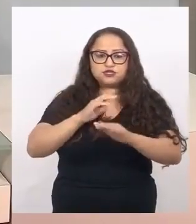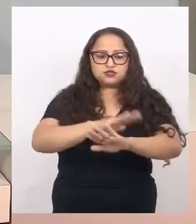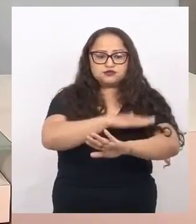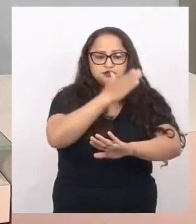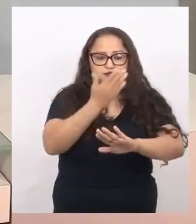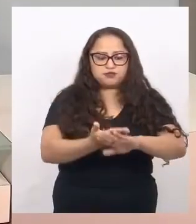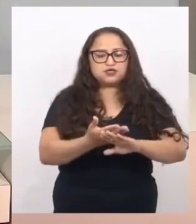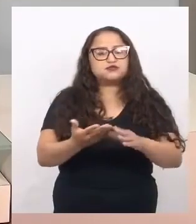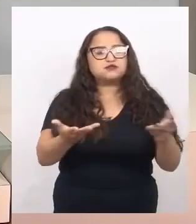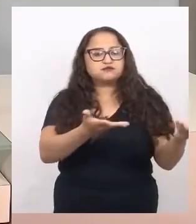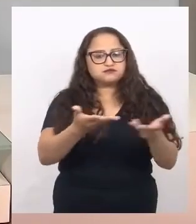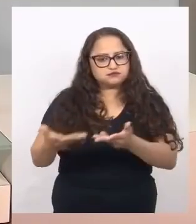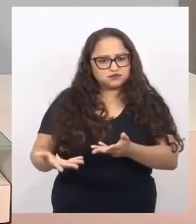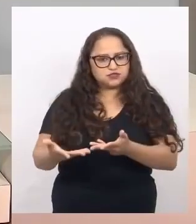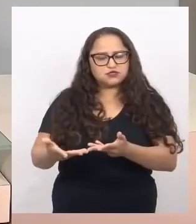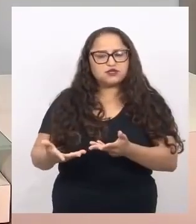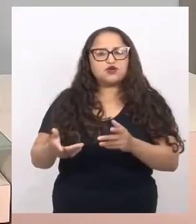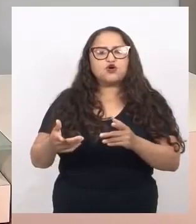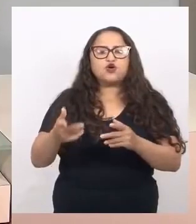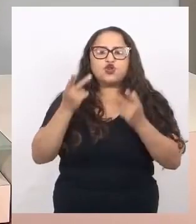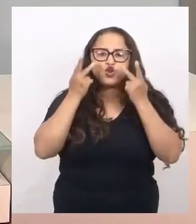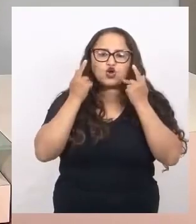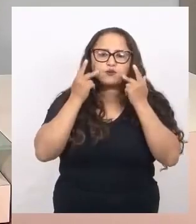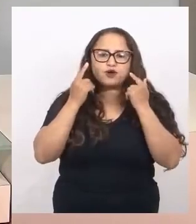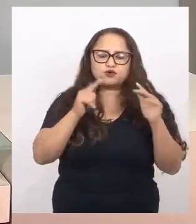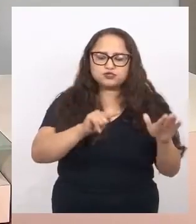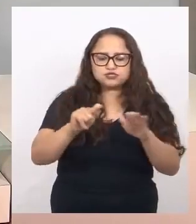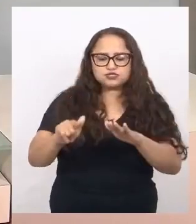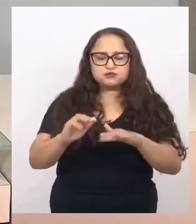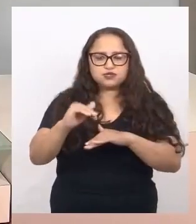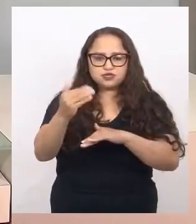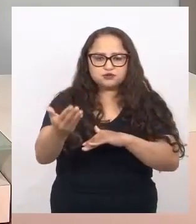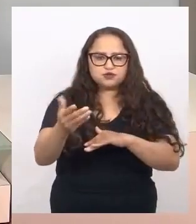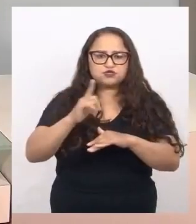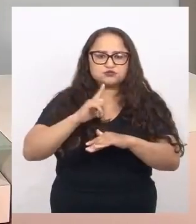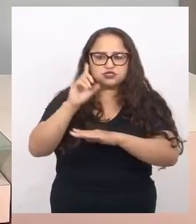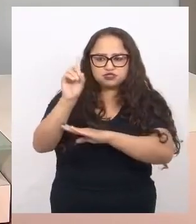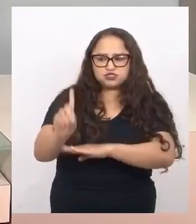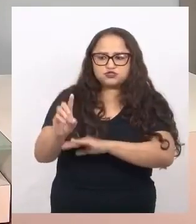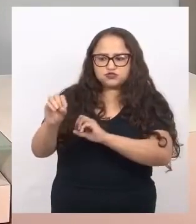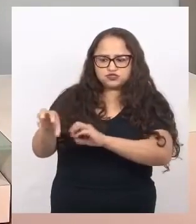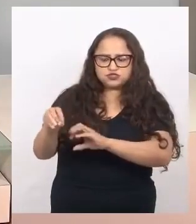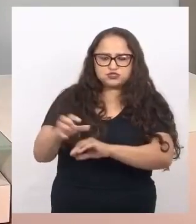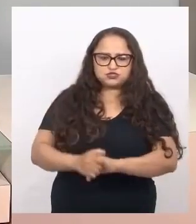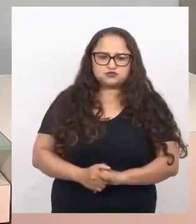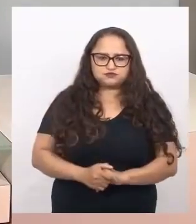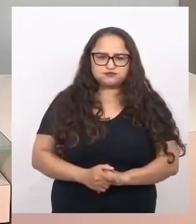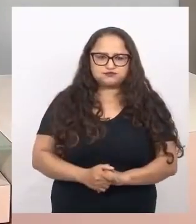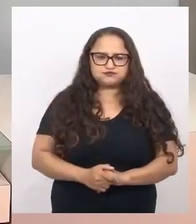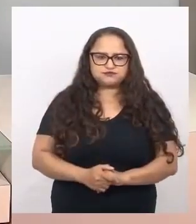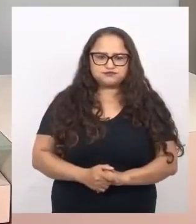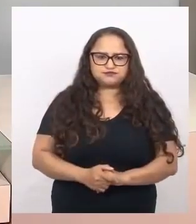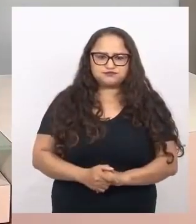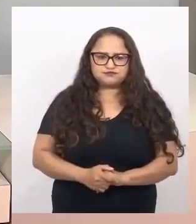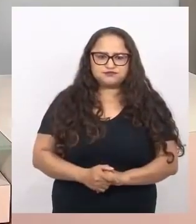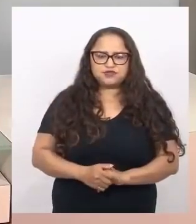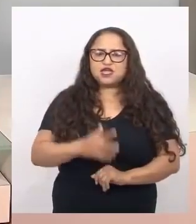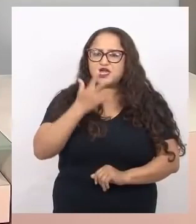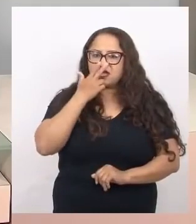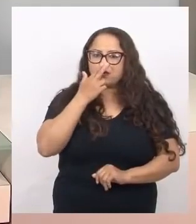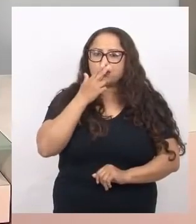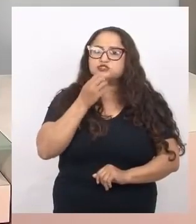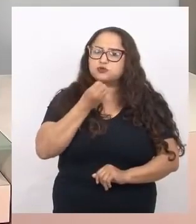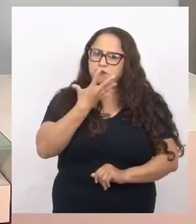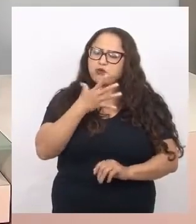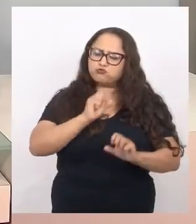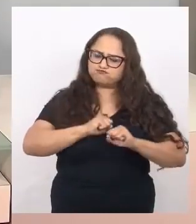está trazendo para os diretores as telas, e na semana que vem traz para as diretorias de ensino, tá bom? Acho que vale a pena